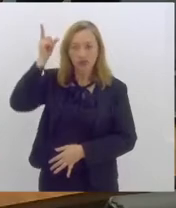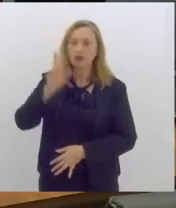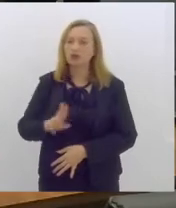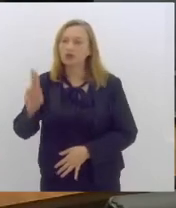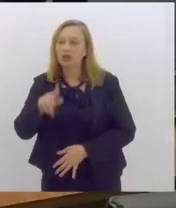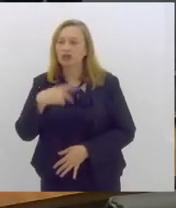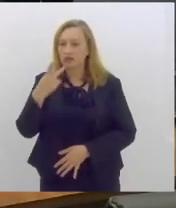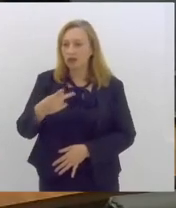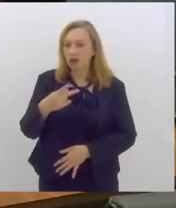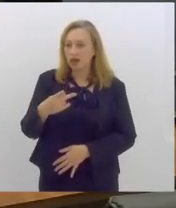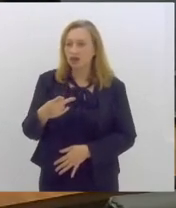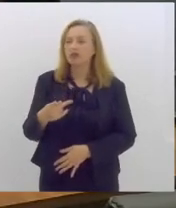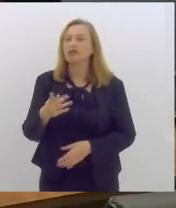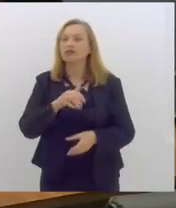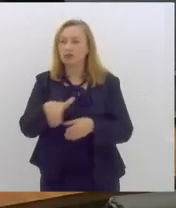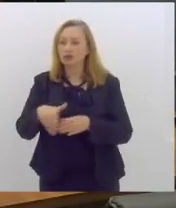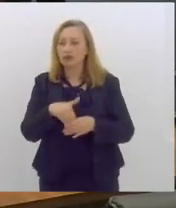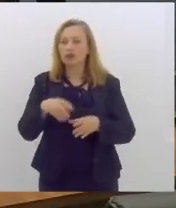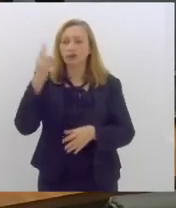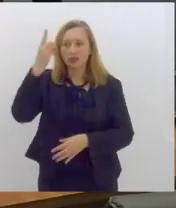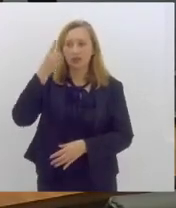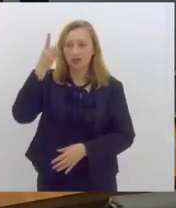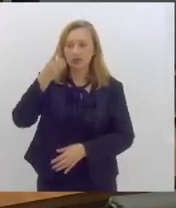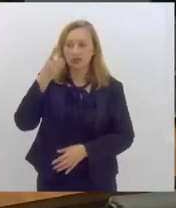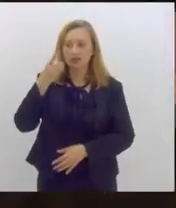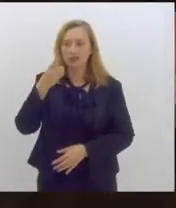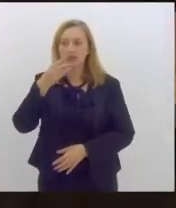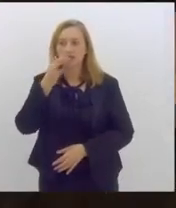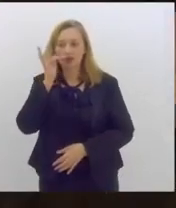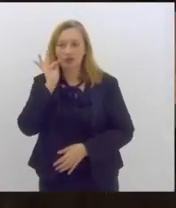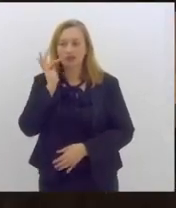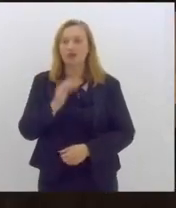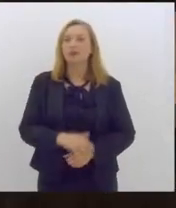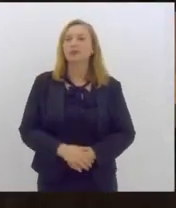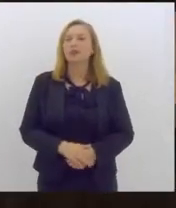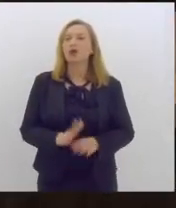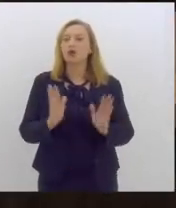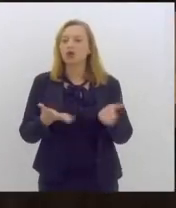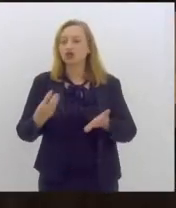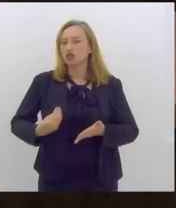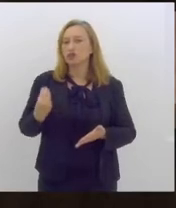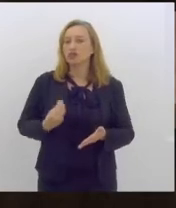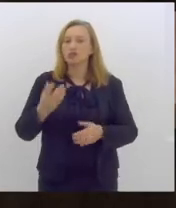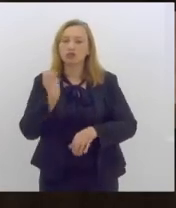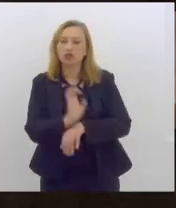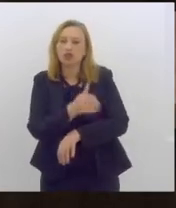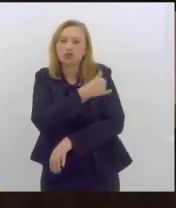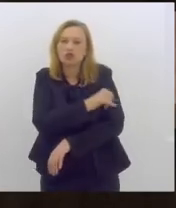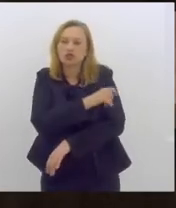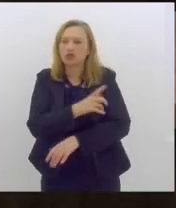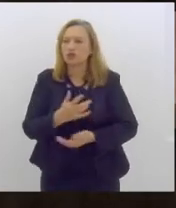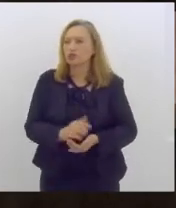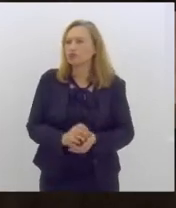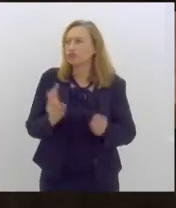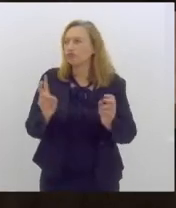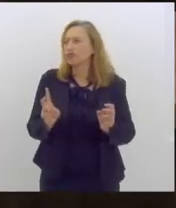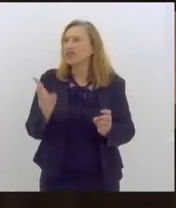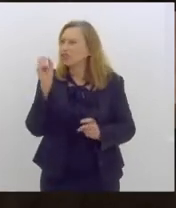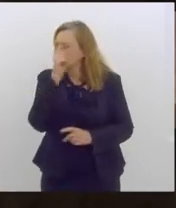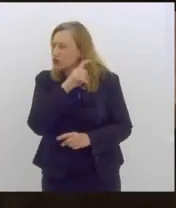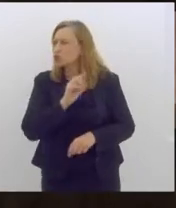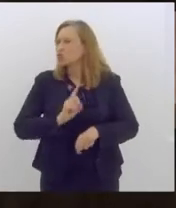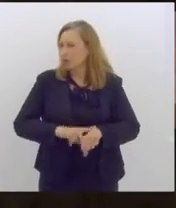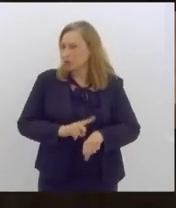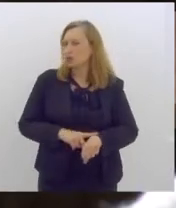a declarar a volta o deputado Flávio serafini seu presidente a gente hoje vive no estado do Rio de Janeiro ou uma situação muito